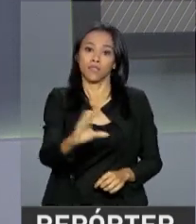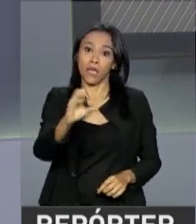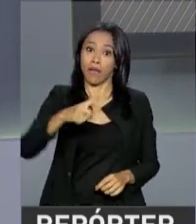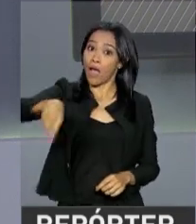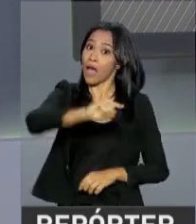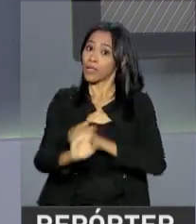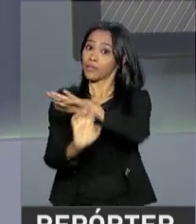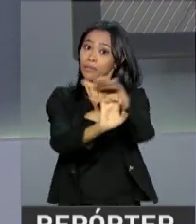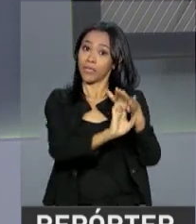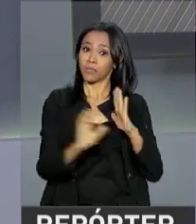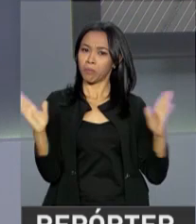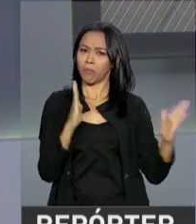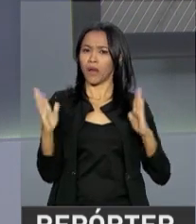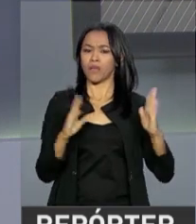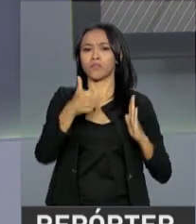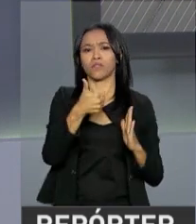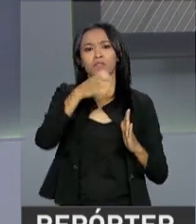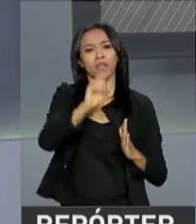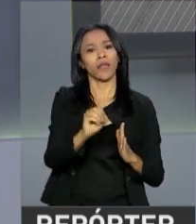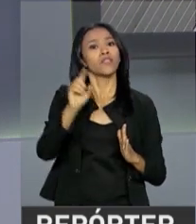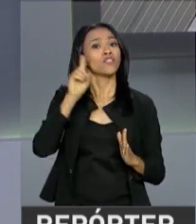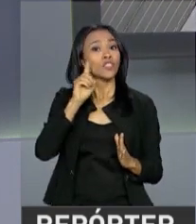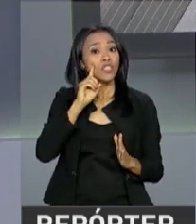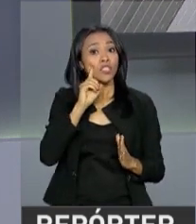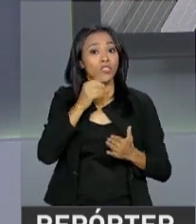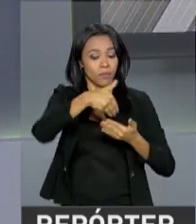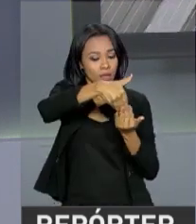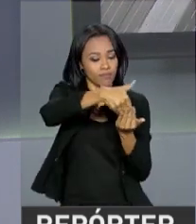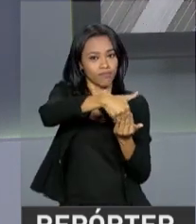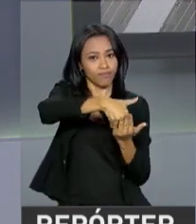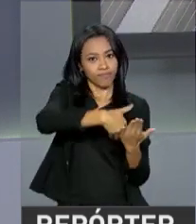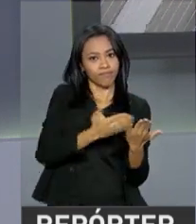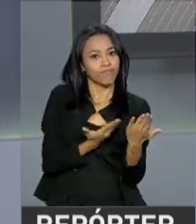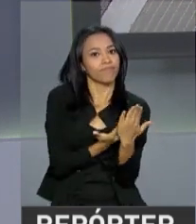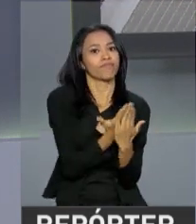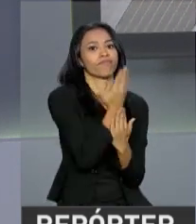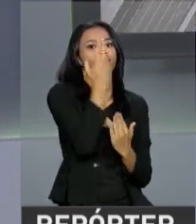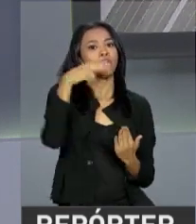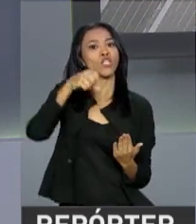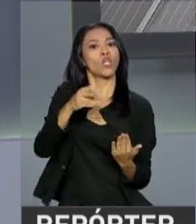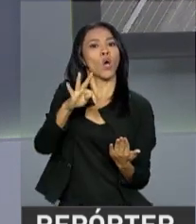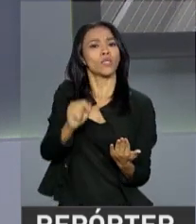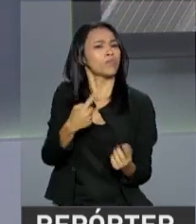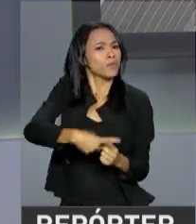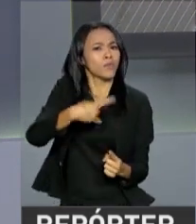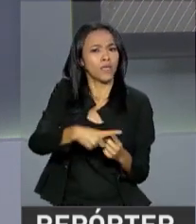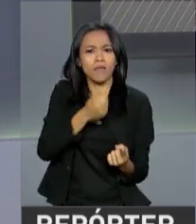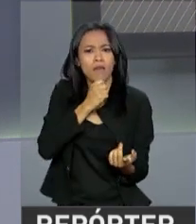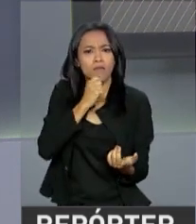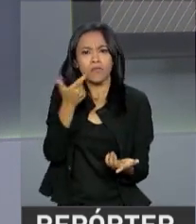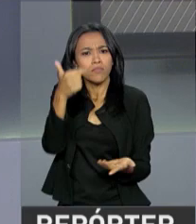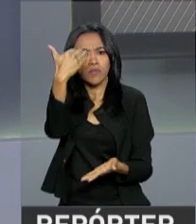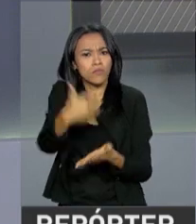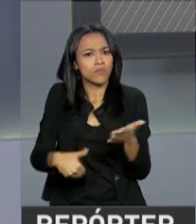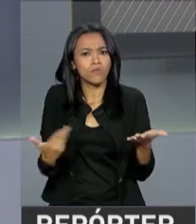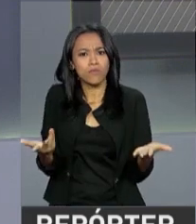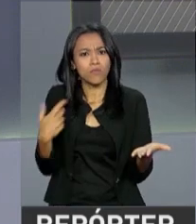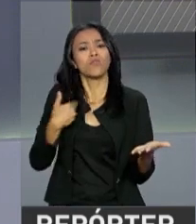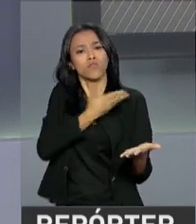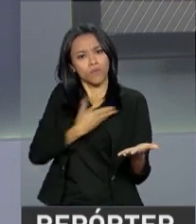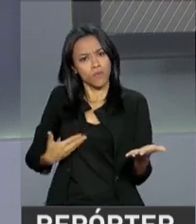de dez dias para apresentar notas fiscais e justificar porque os preços não refletem o desconto que receberam do